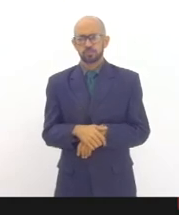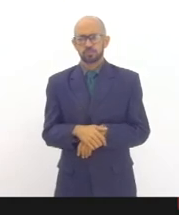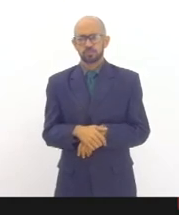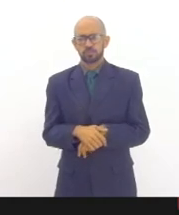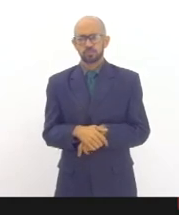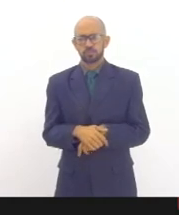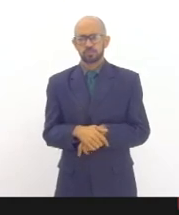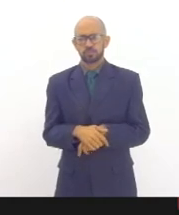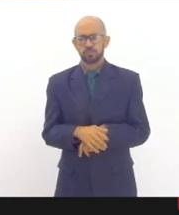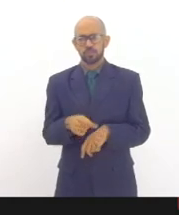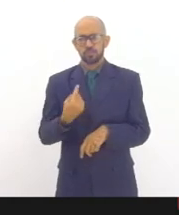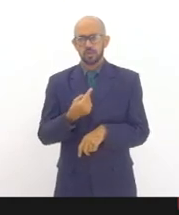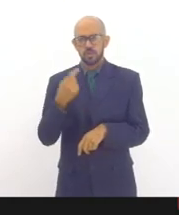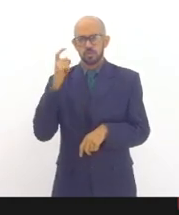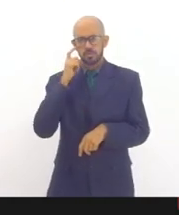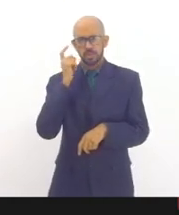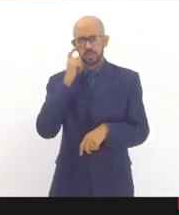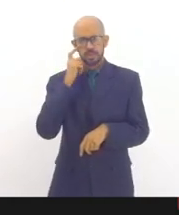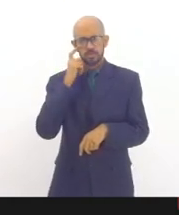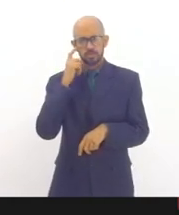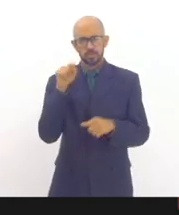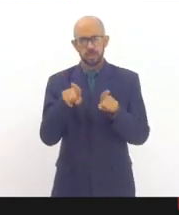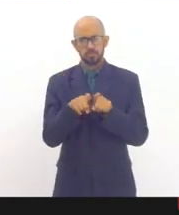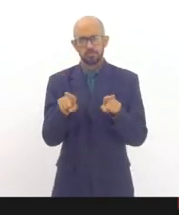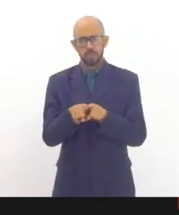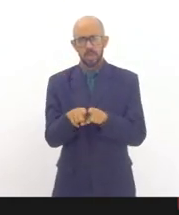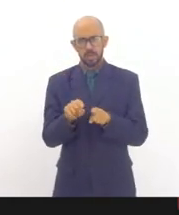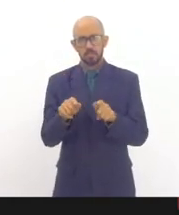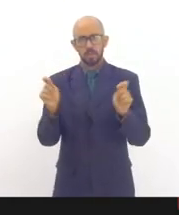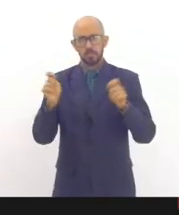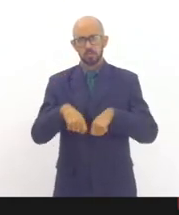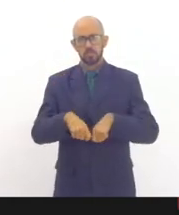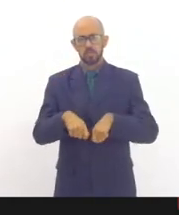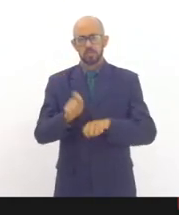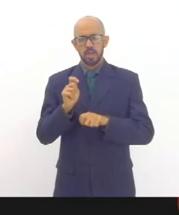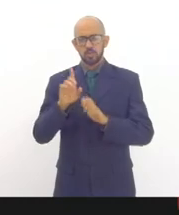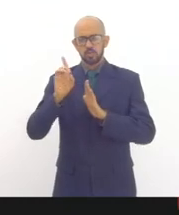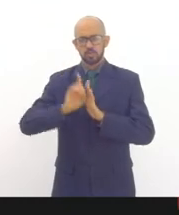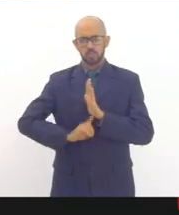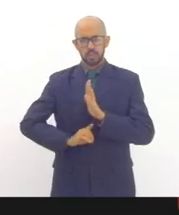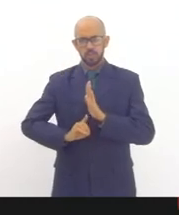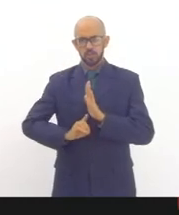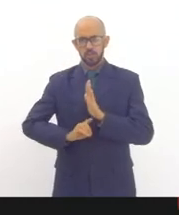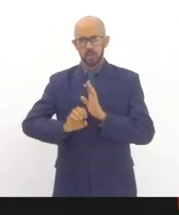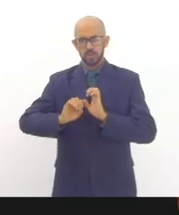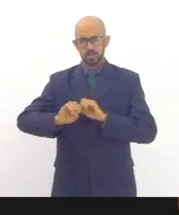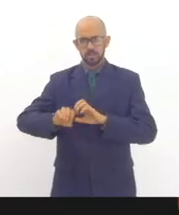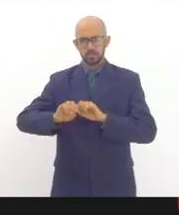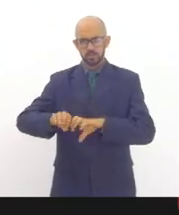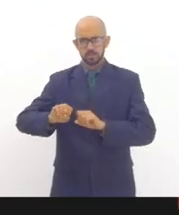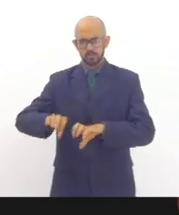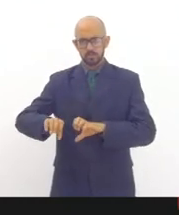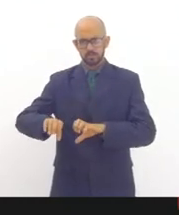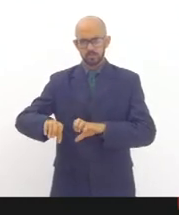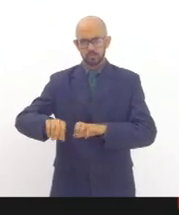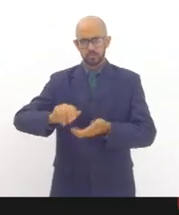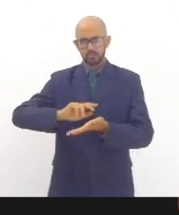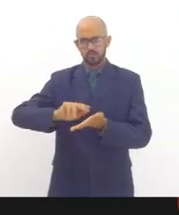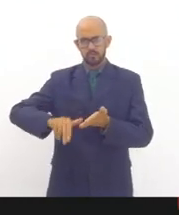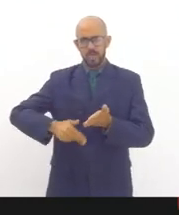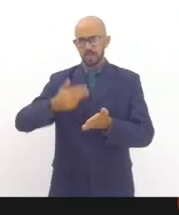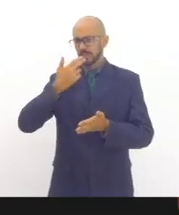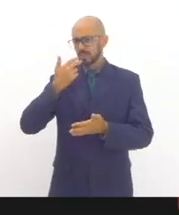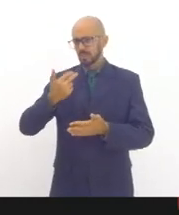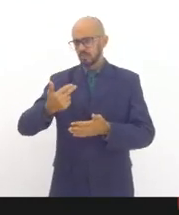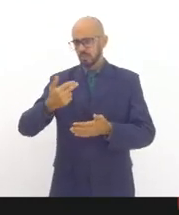nós achamos que para possibilitar o direito a essa educação plurilingüe, né, nós achamos que é